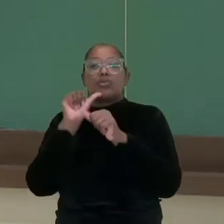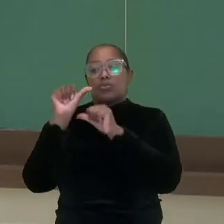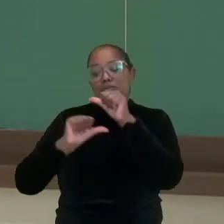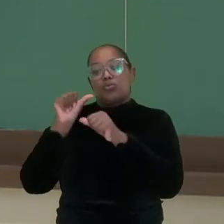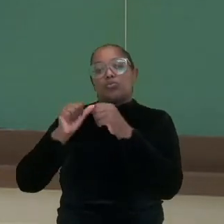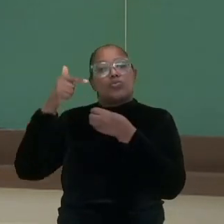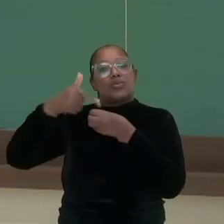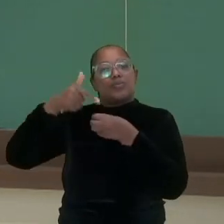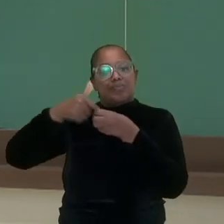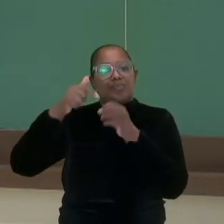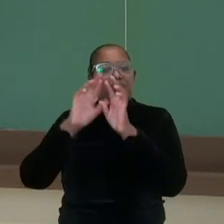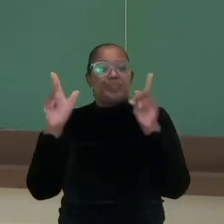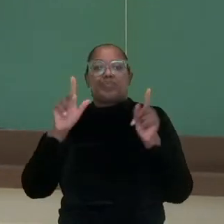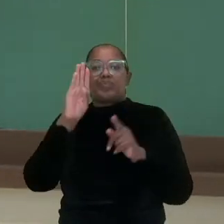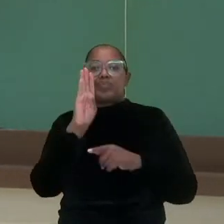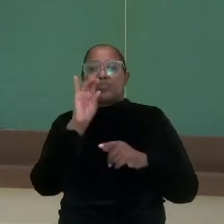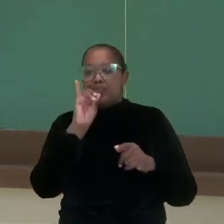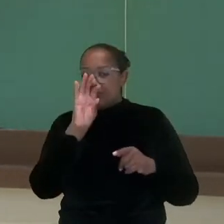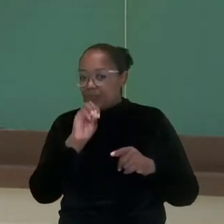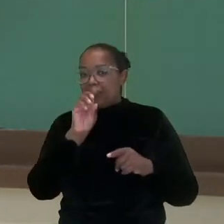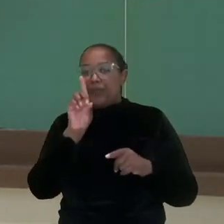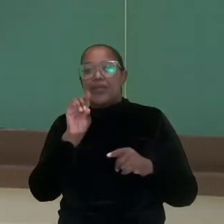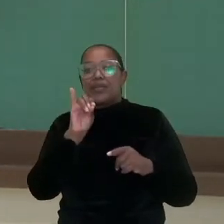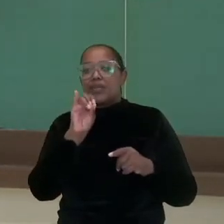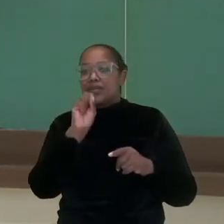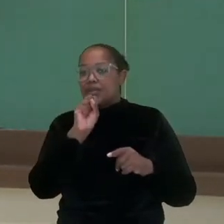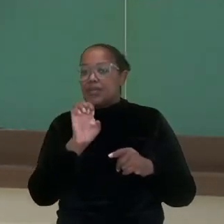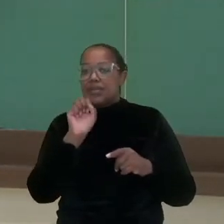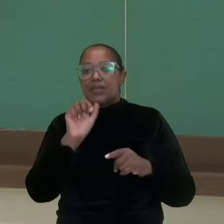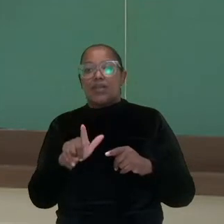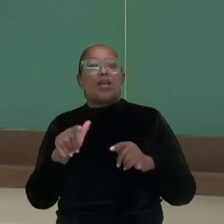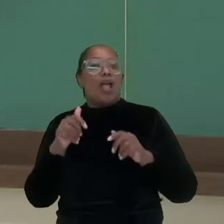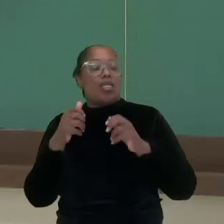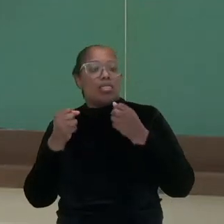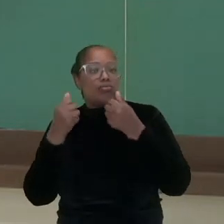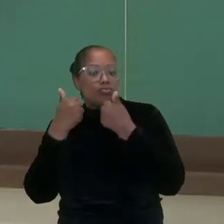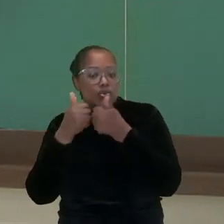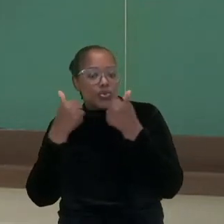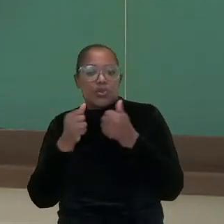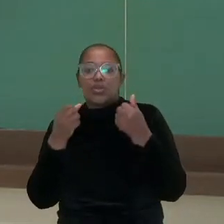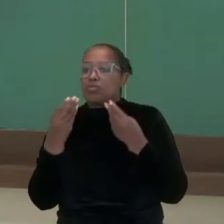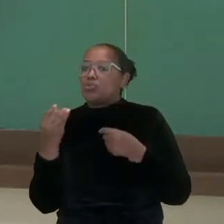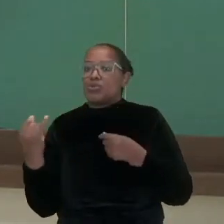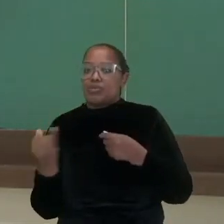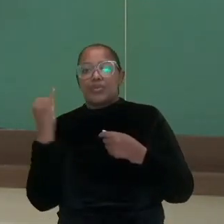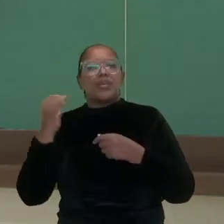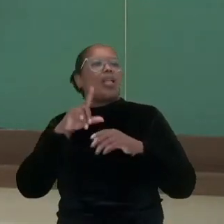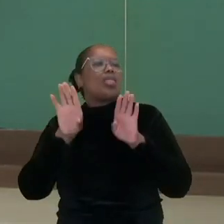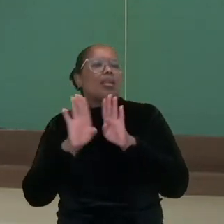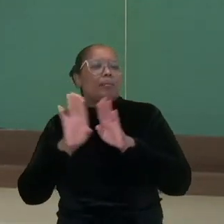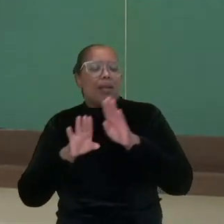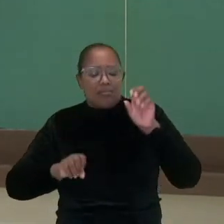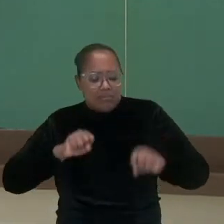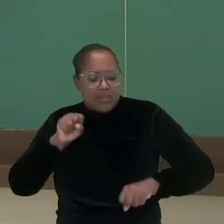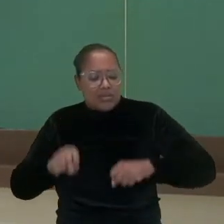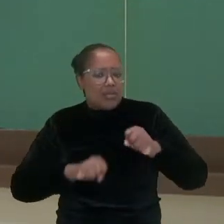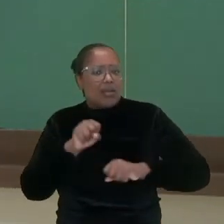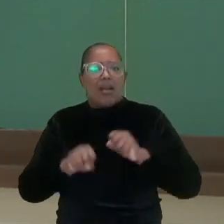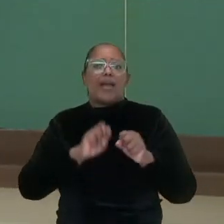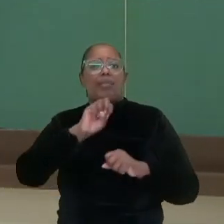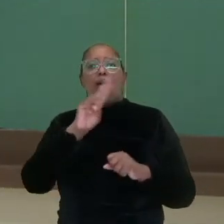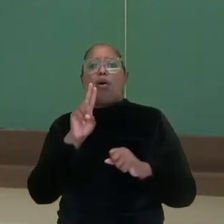Vamos para a correção da atividade? Olha só, o exercício está falando das novas tecnologias e em relação aos transportes, como que a gente pode